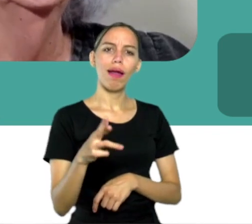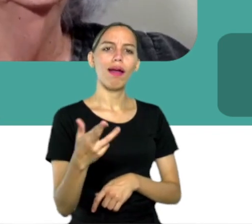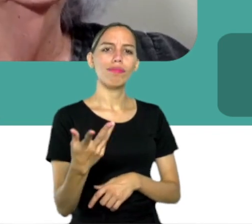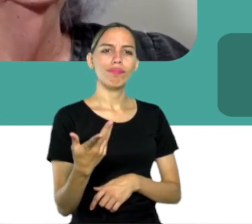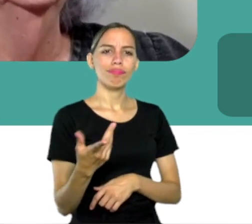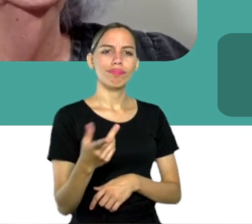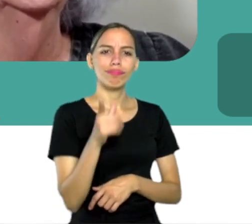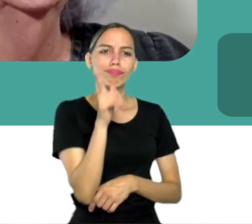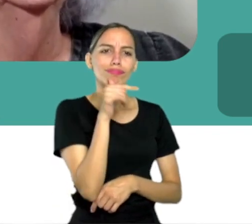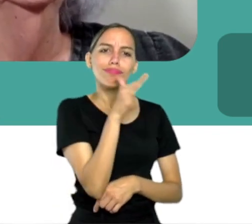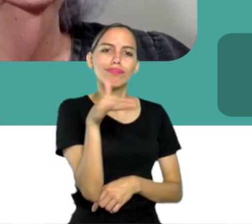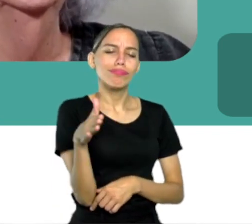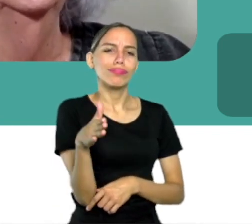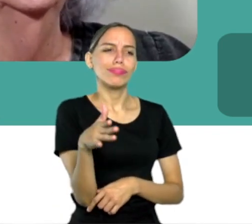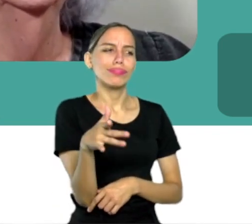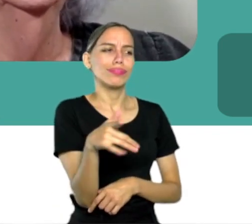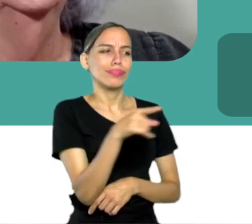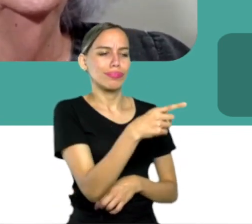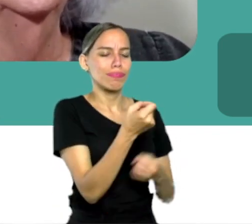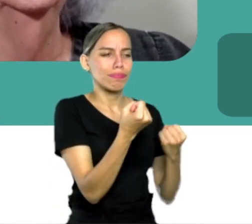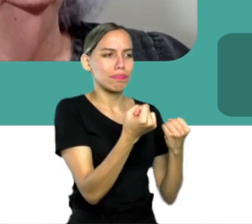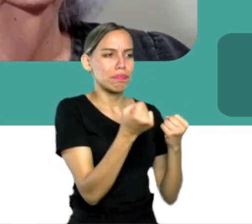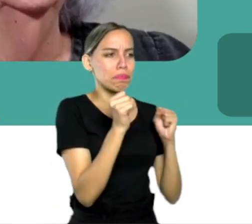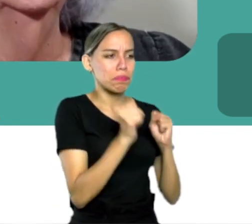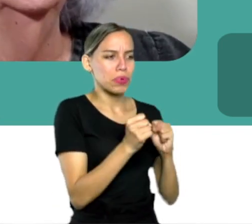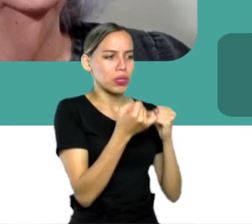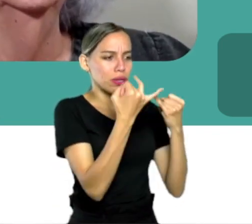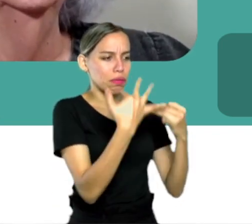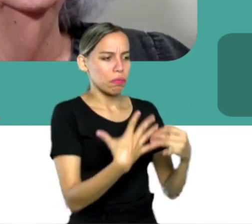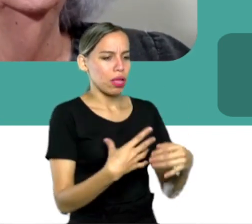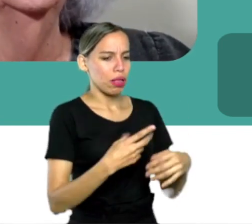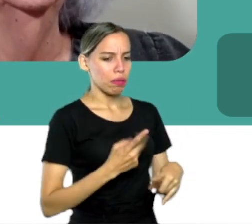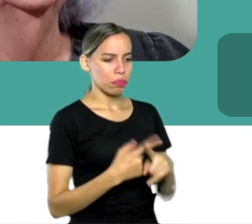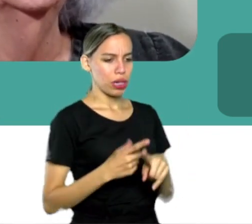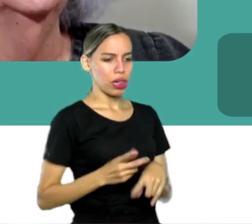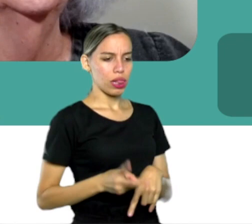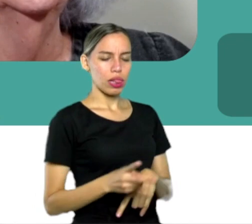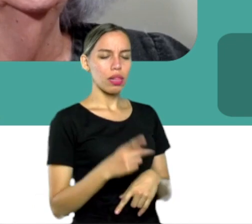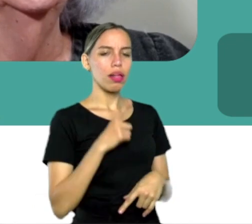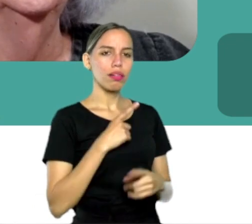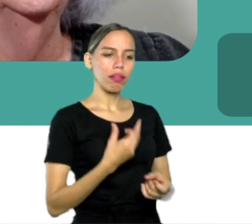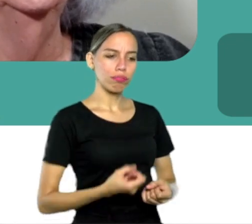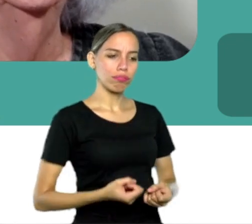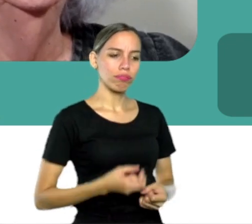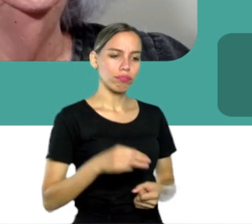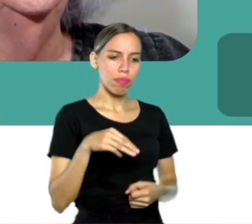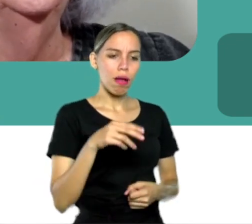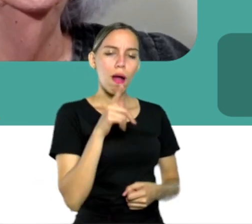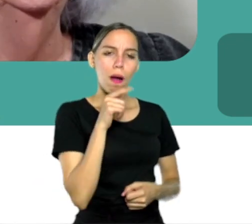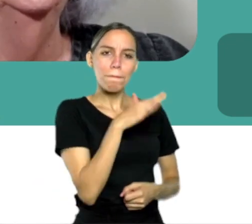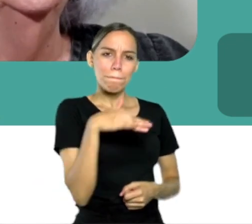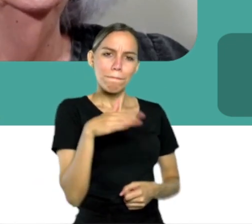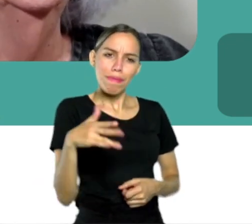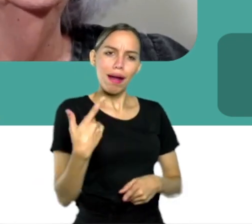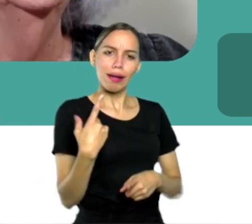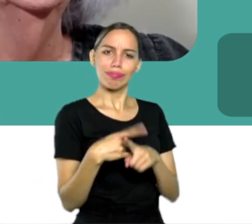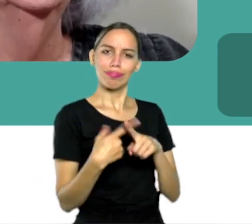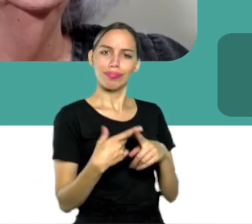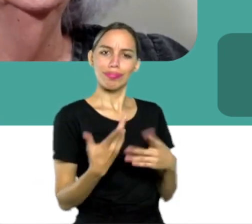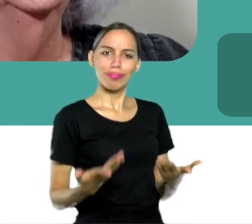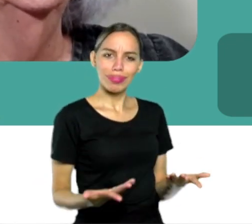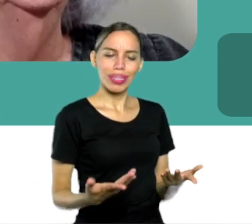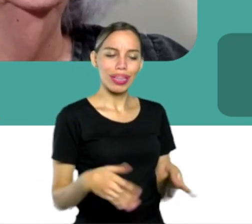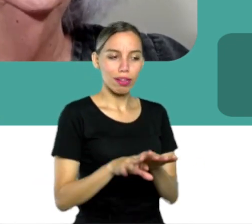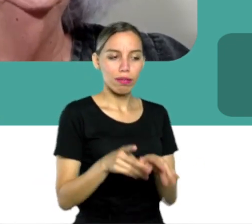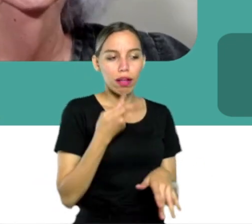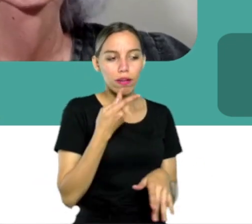universo todo do mar aí na sua poesia, né, que é inspirador mesmo, e te pedir para falar um pouco do blog,